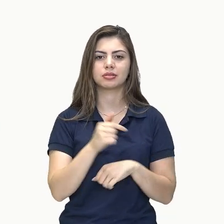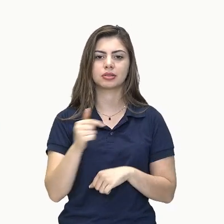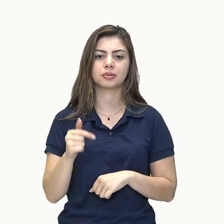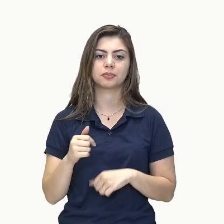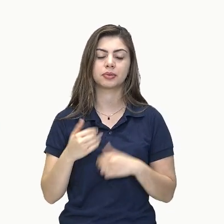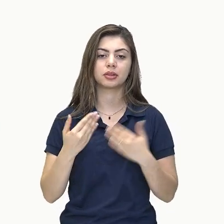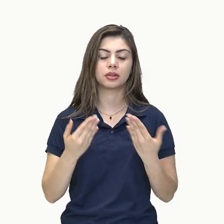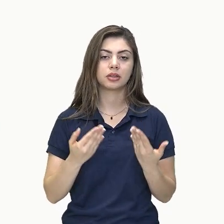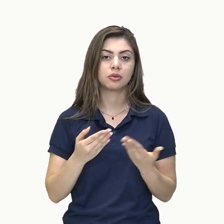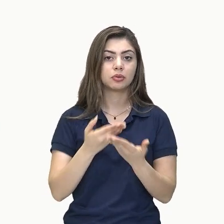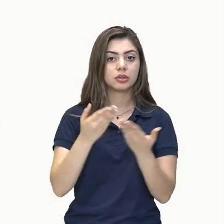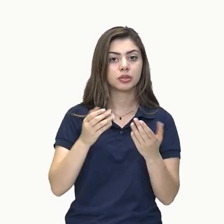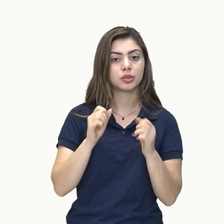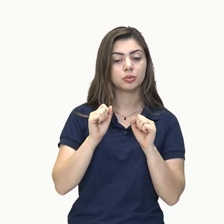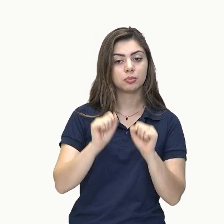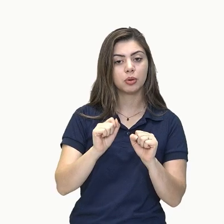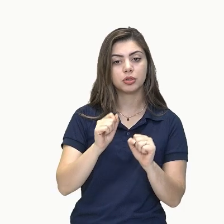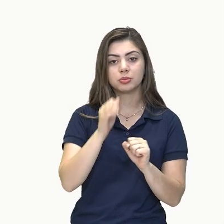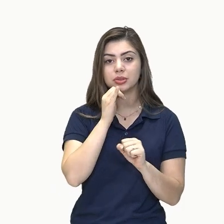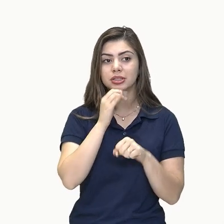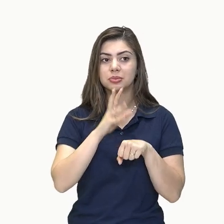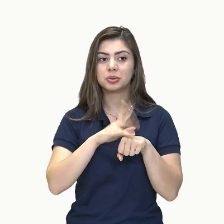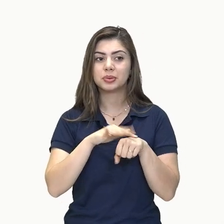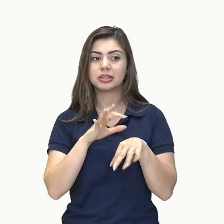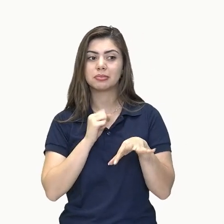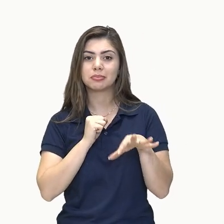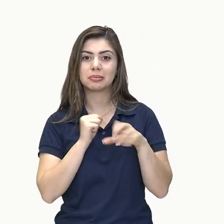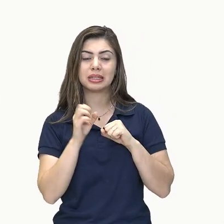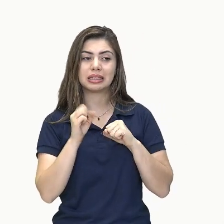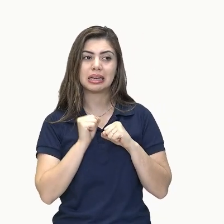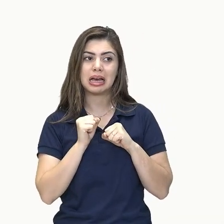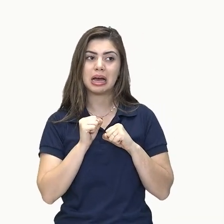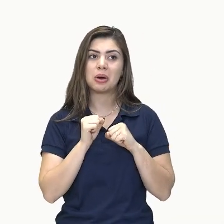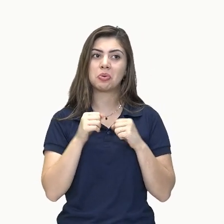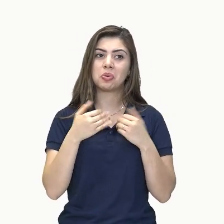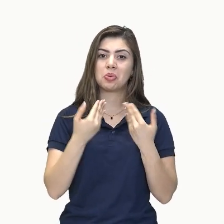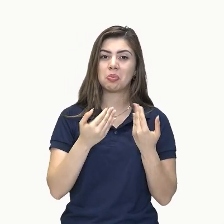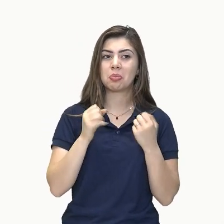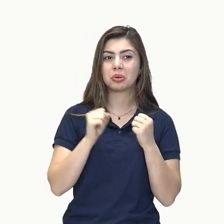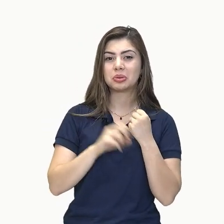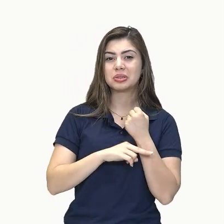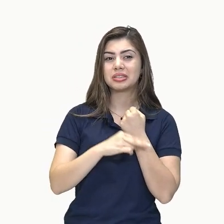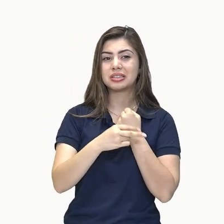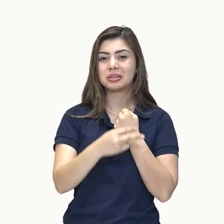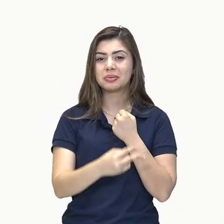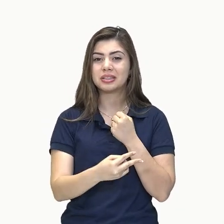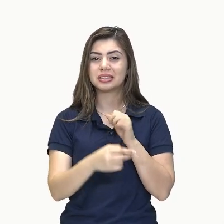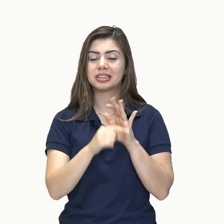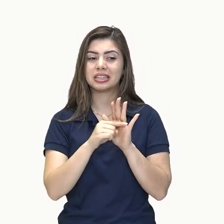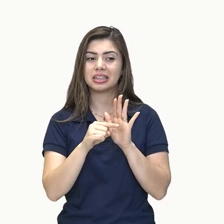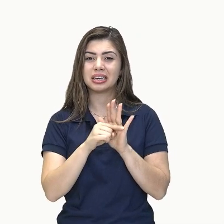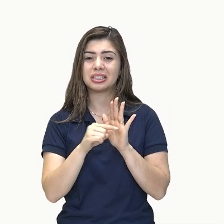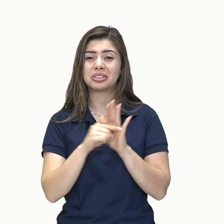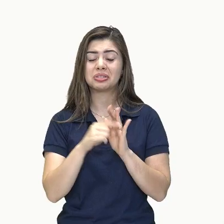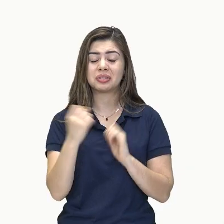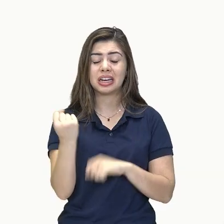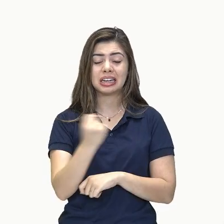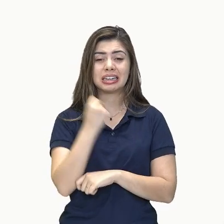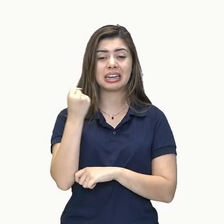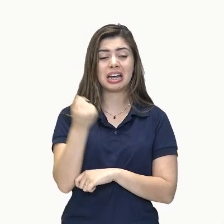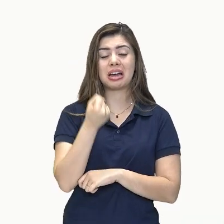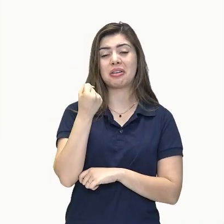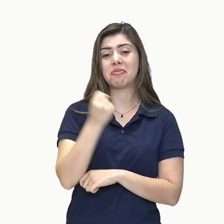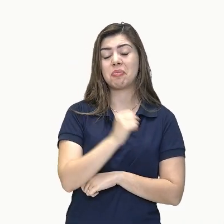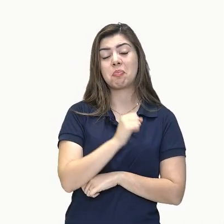e correr riscos de complicações graves ou até a morte, ou você pode simplesmente se vacinar, pois a vacina